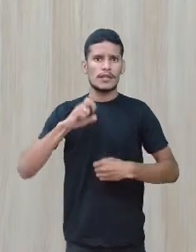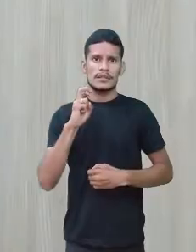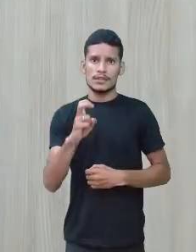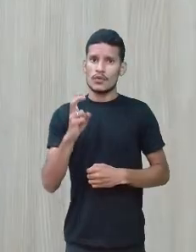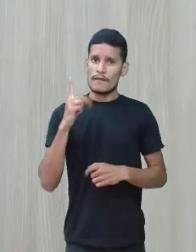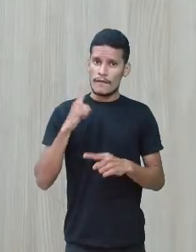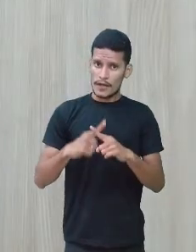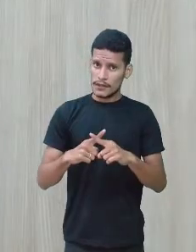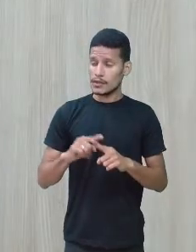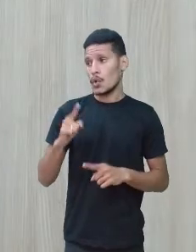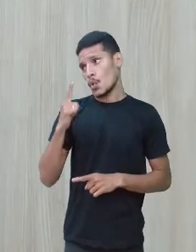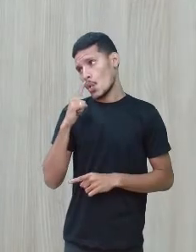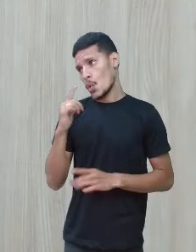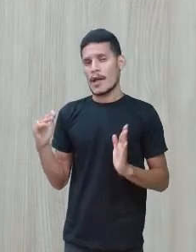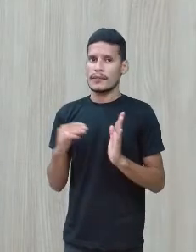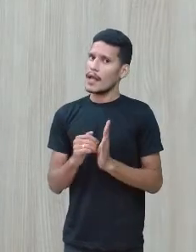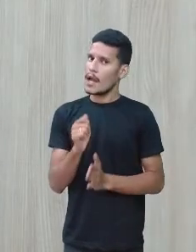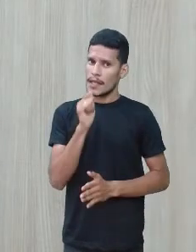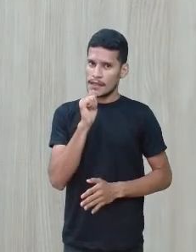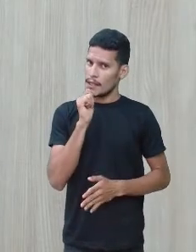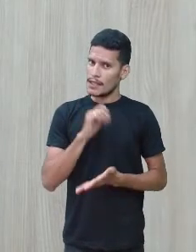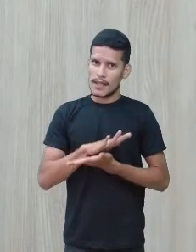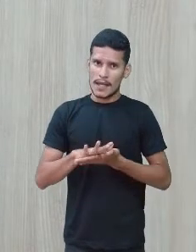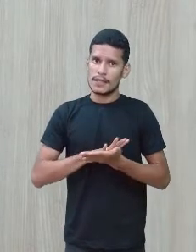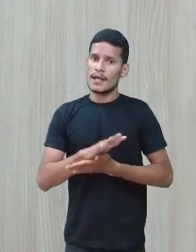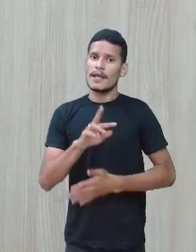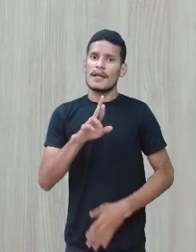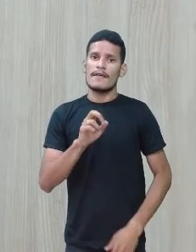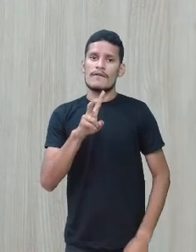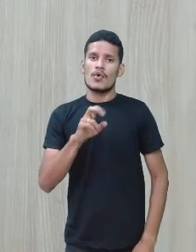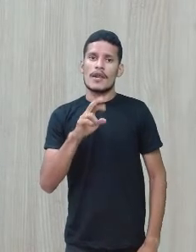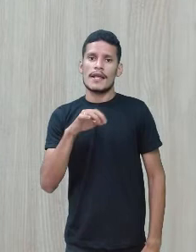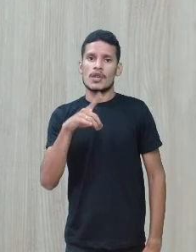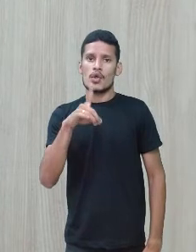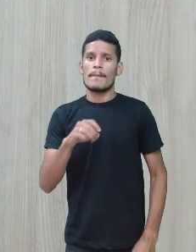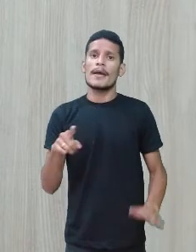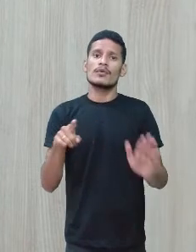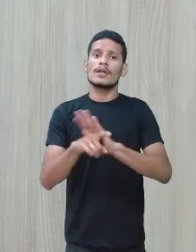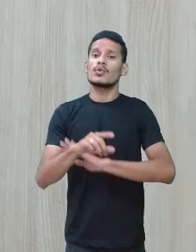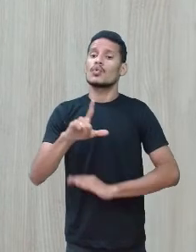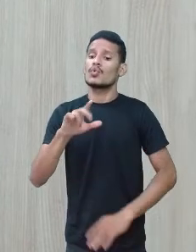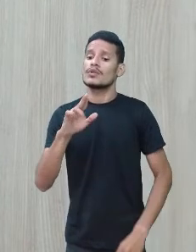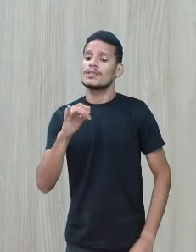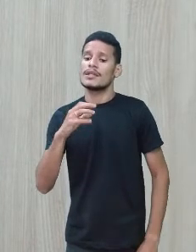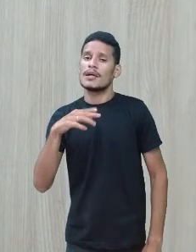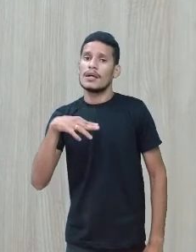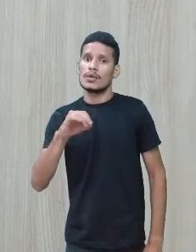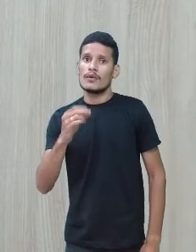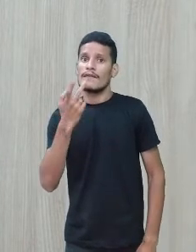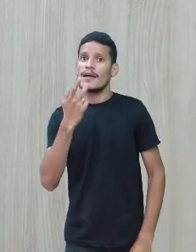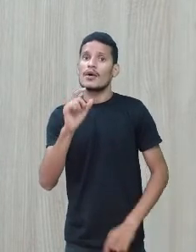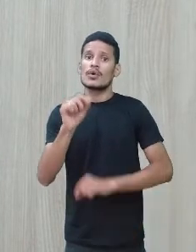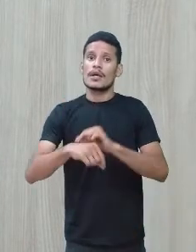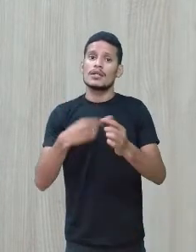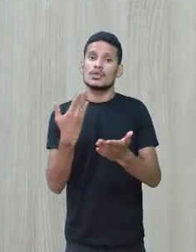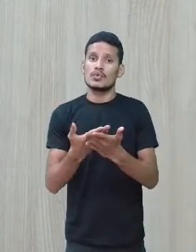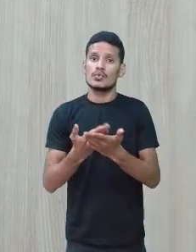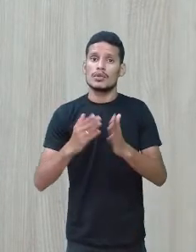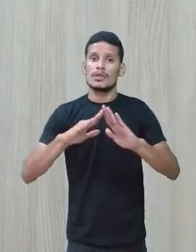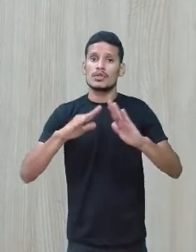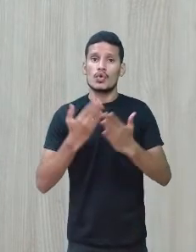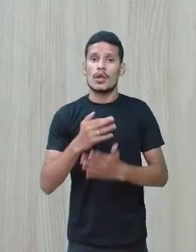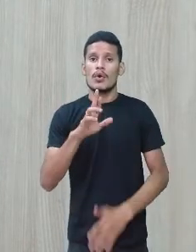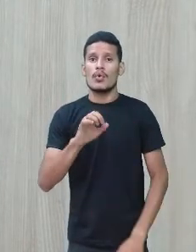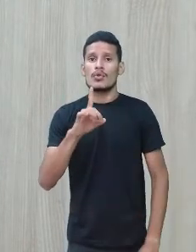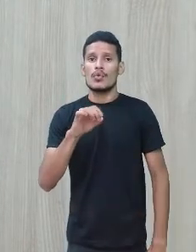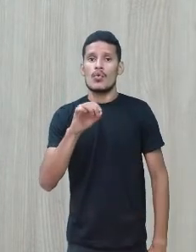Até agora a gente não tem ninguém aqui, Revoredo está aí perguntando, Luciano está dizendo que estuda na escola Rodolfo